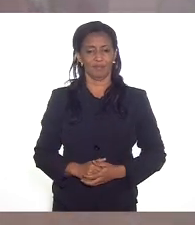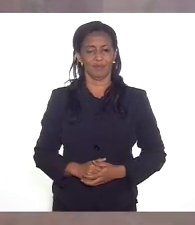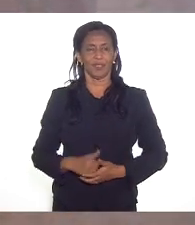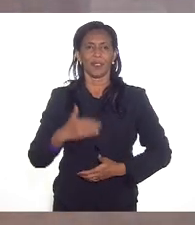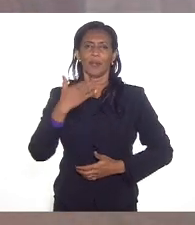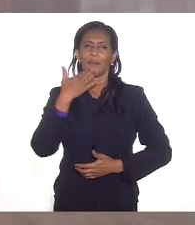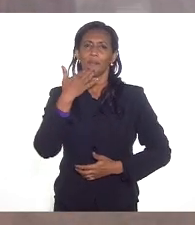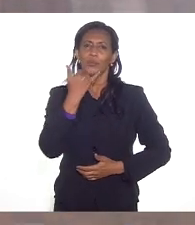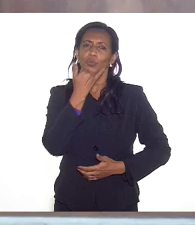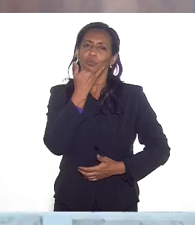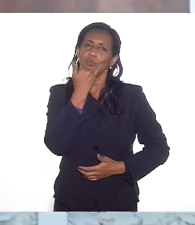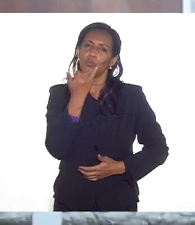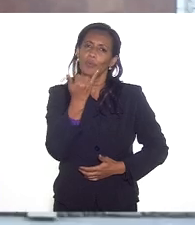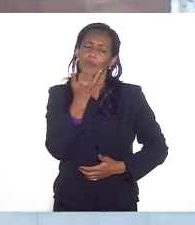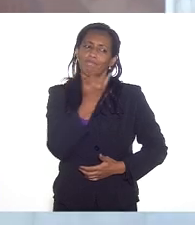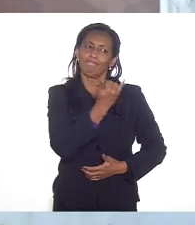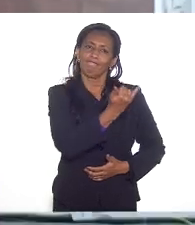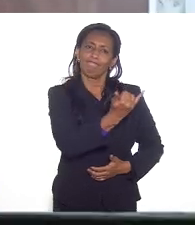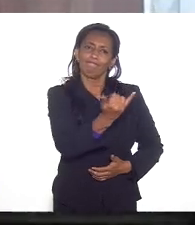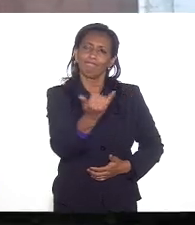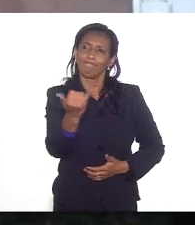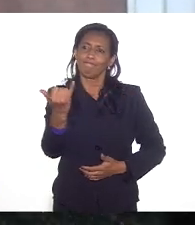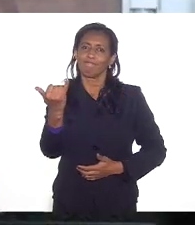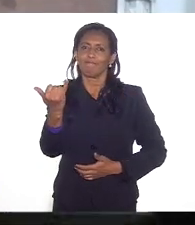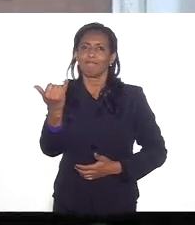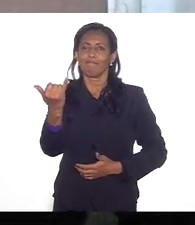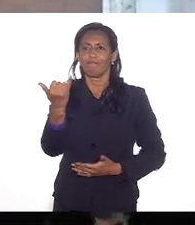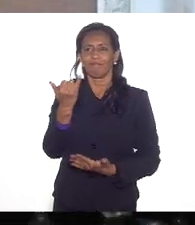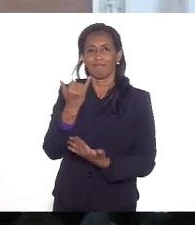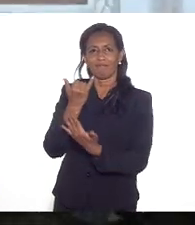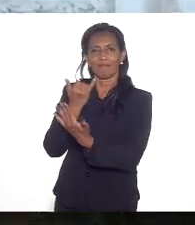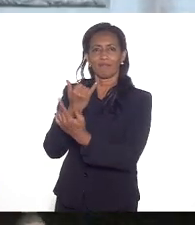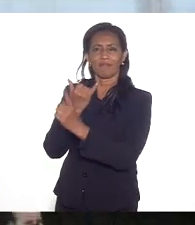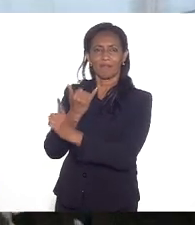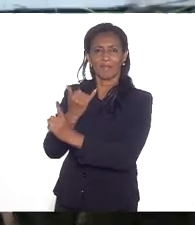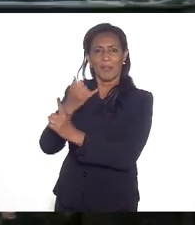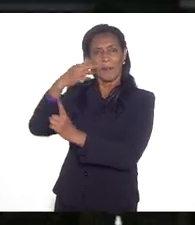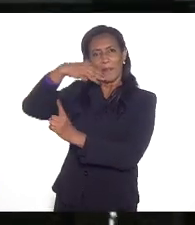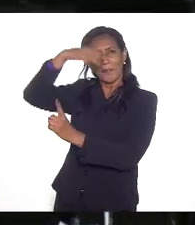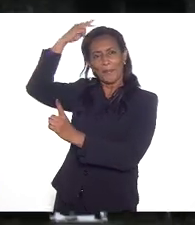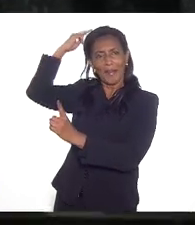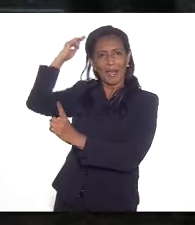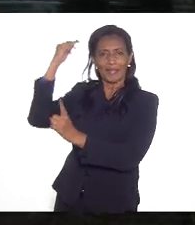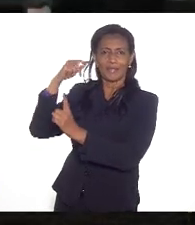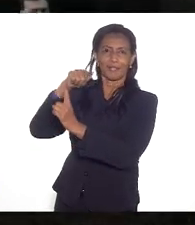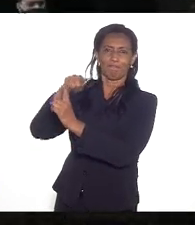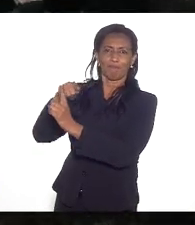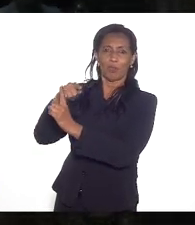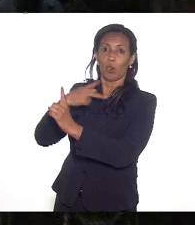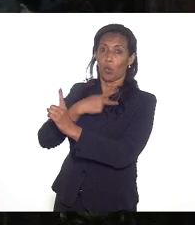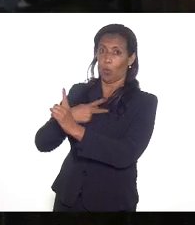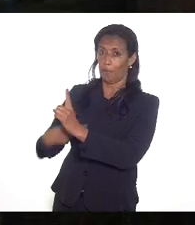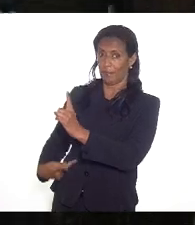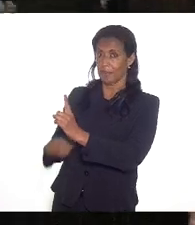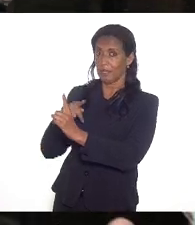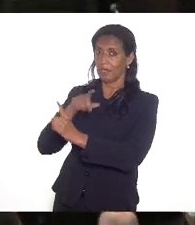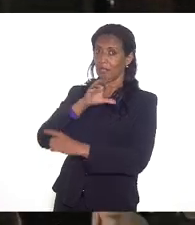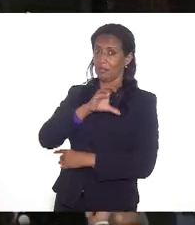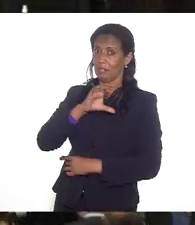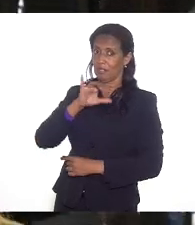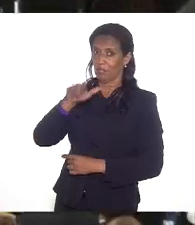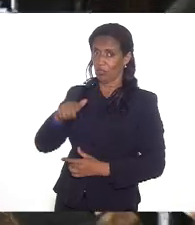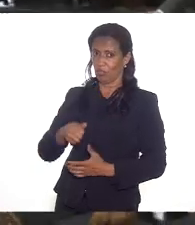a pedir desculpas ao Deputado Márcio Pacheco como presidente da ccj